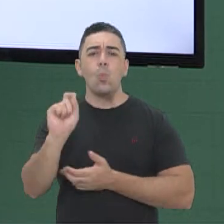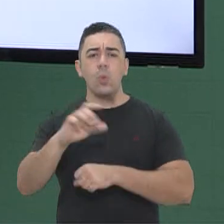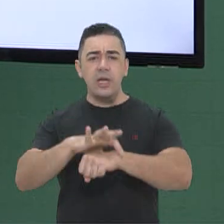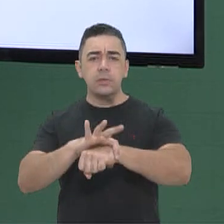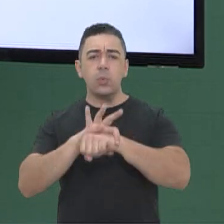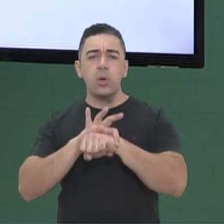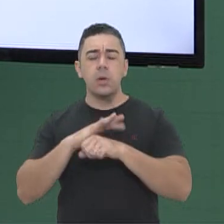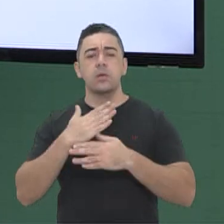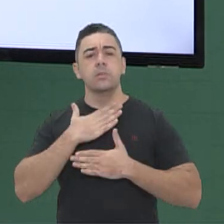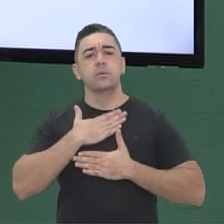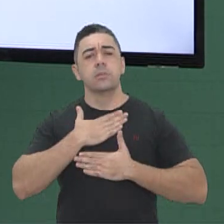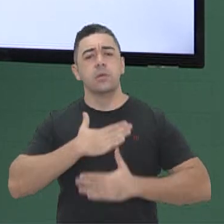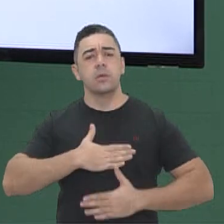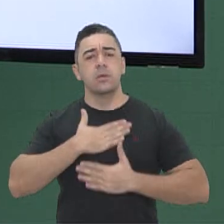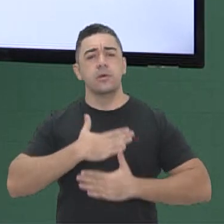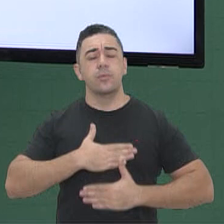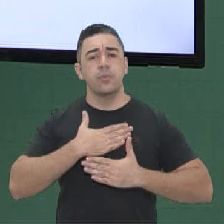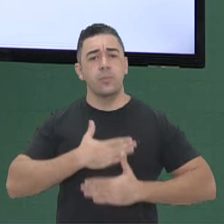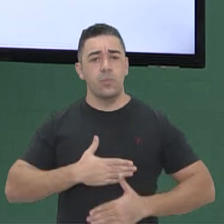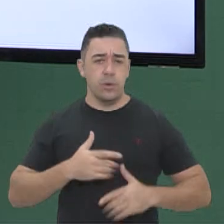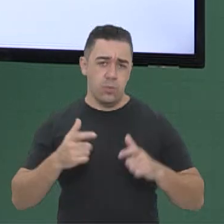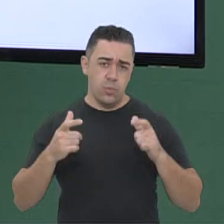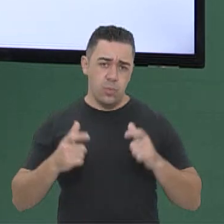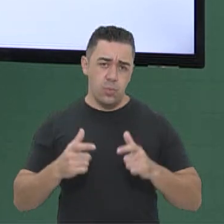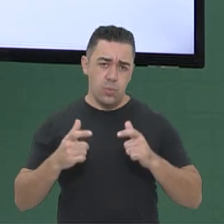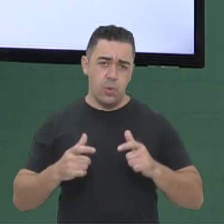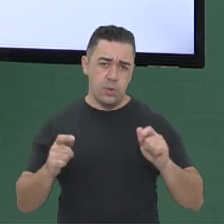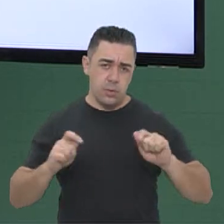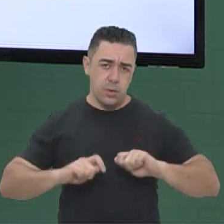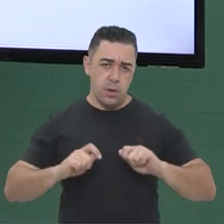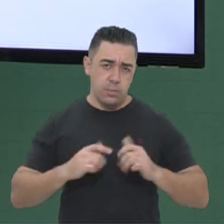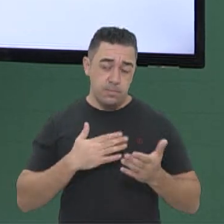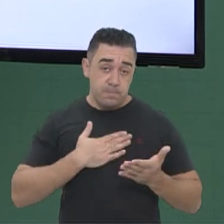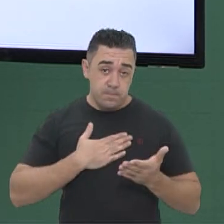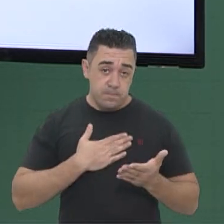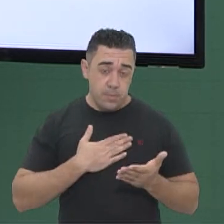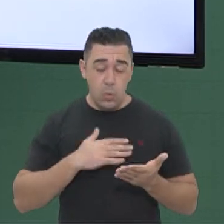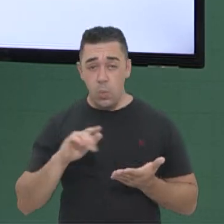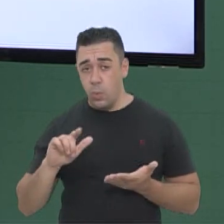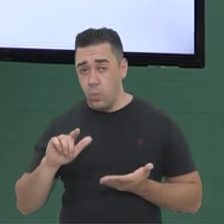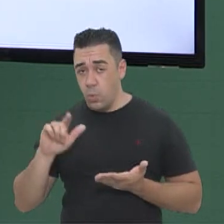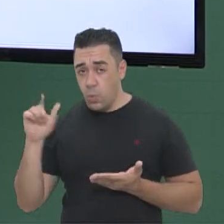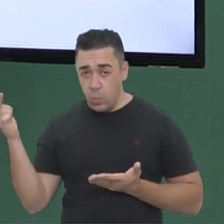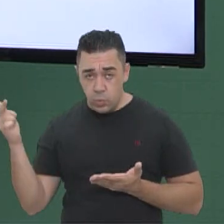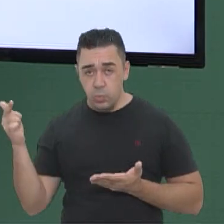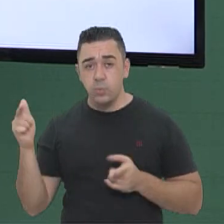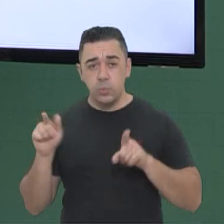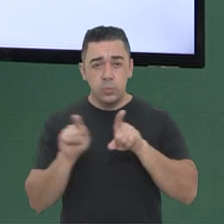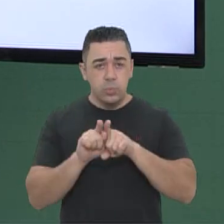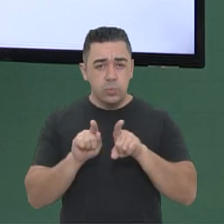a tranquilidade que esse lugar vai me proporcionar, entre outros